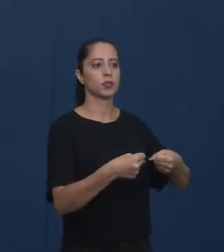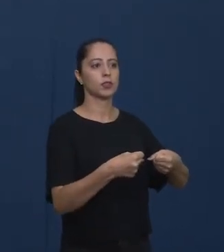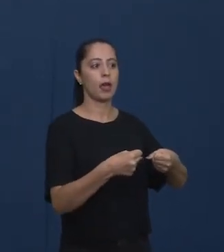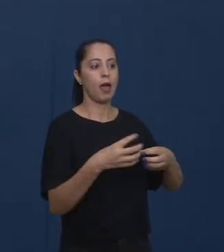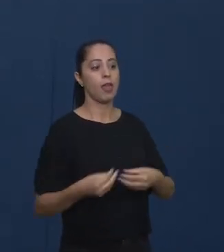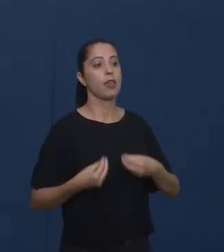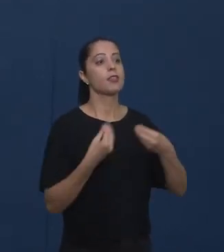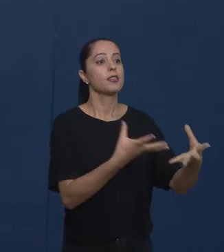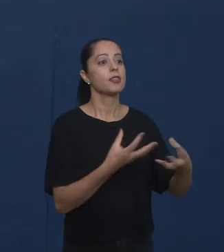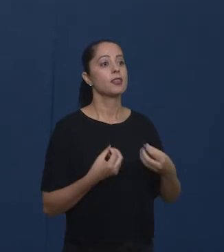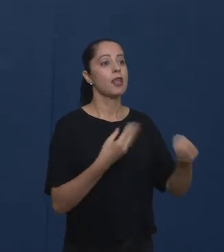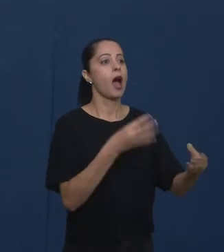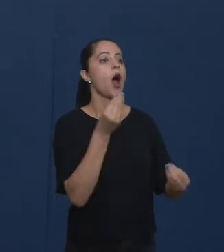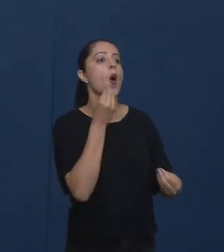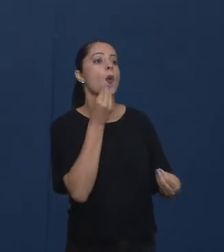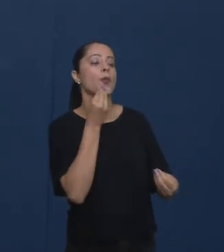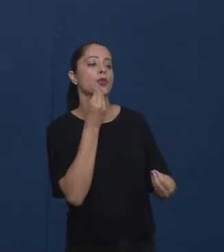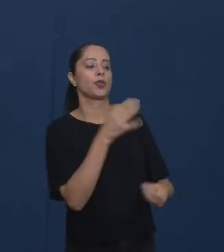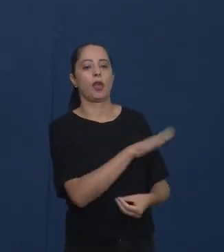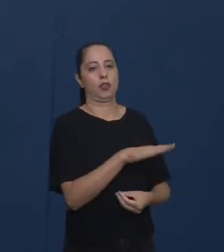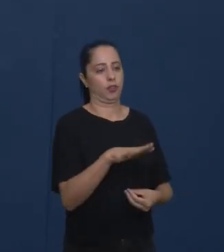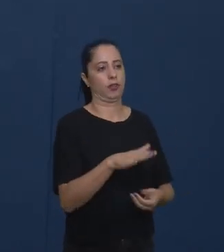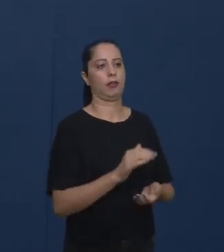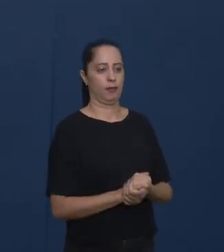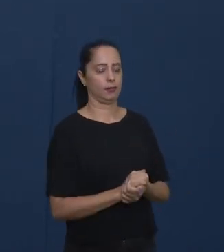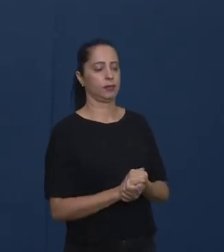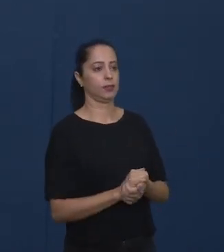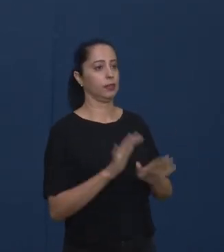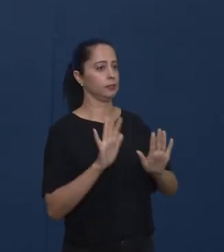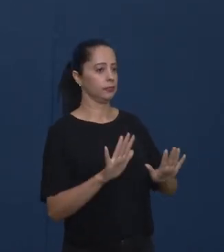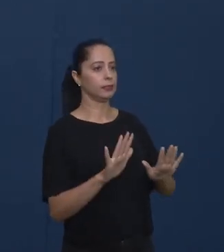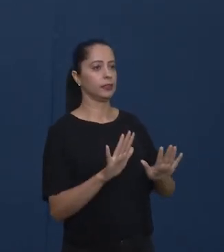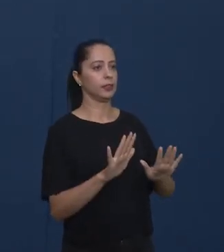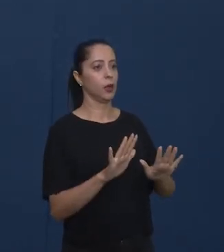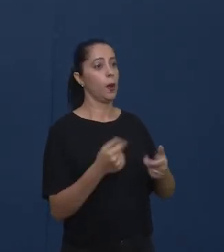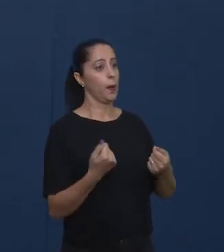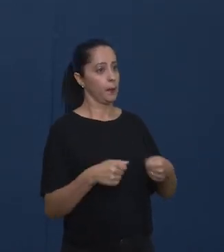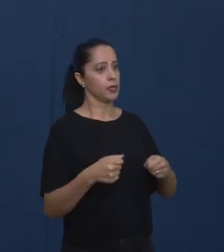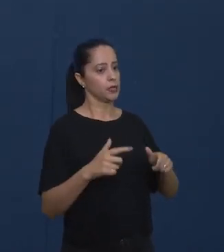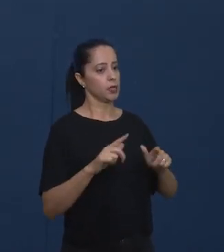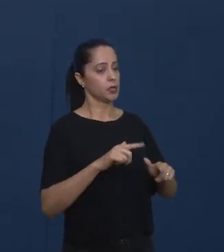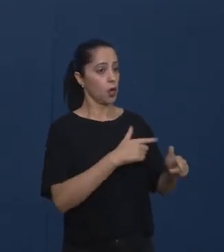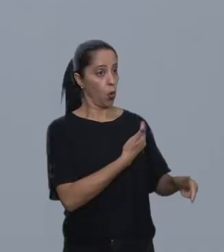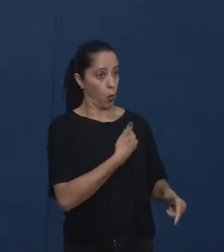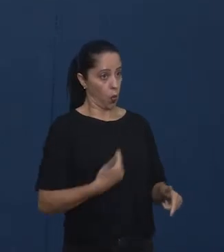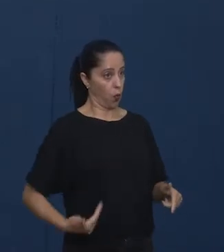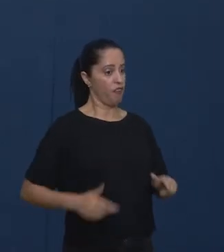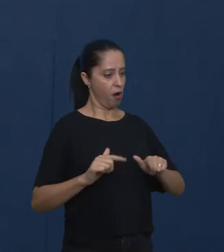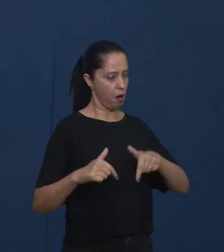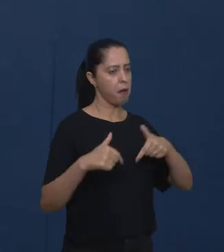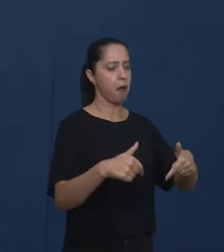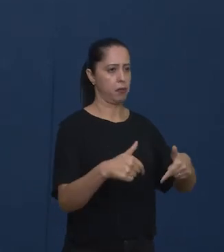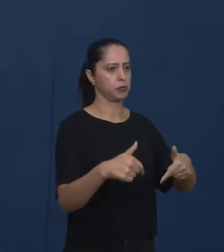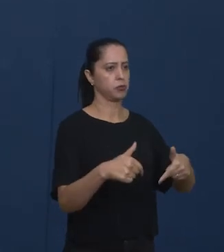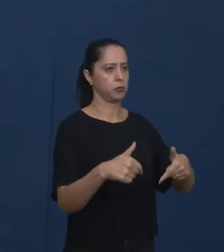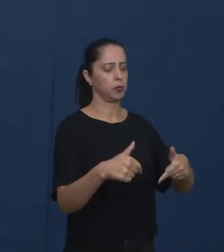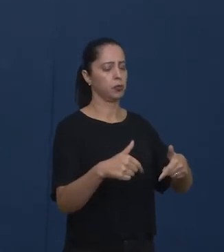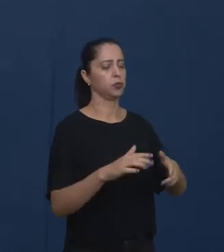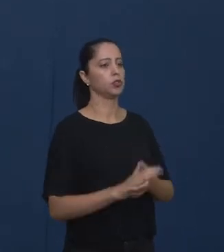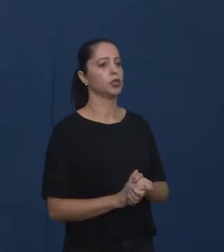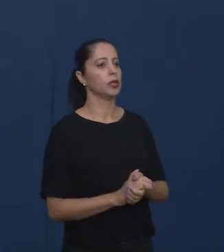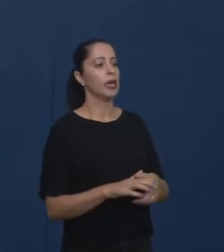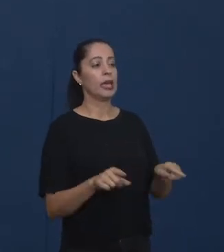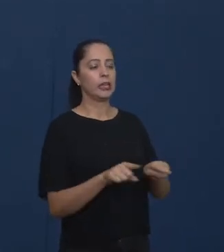proporcionar oportunidades para essas crianças e para suas famílias. Isso depende de iniciativas públicas e a gente